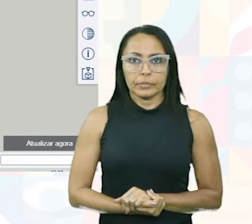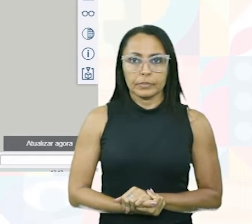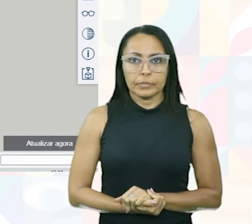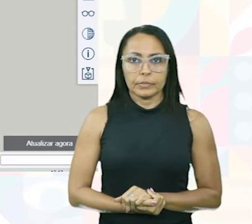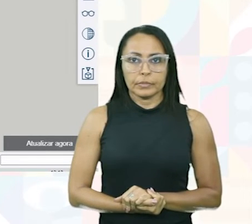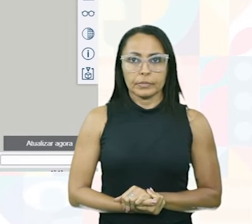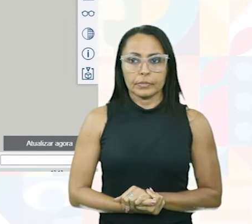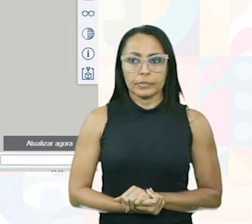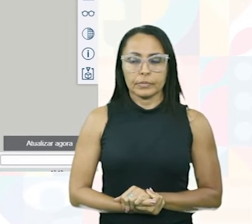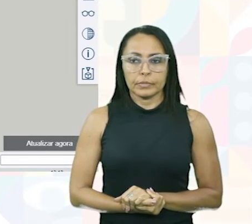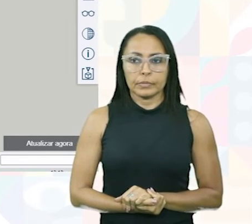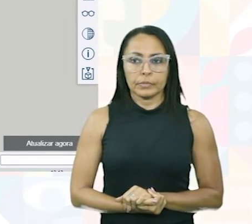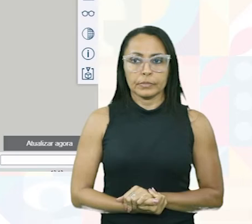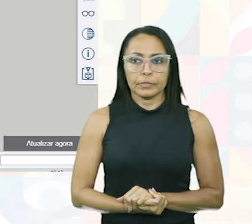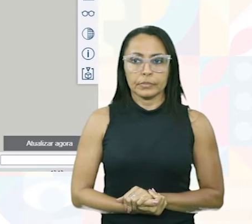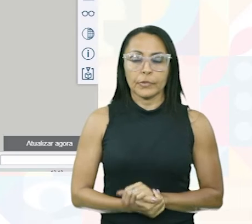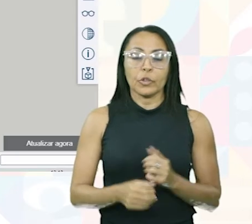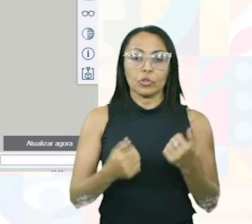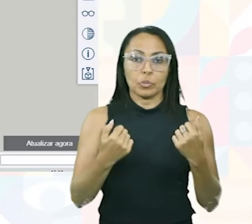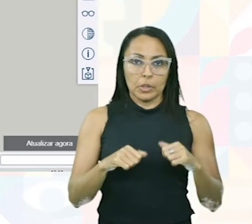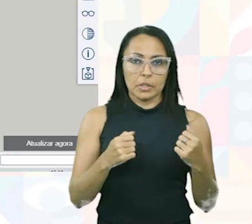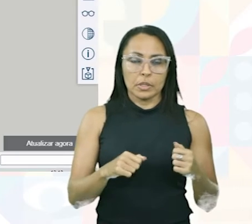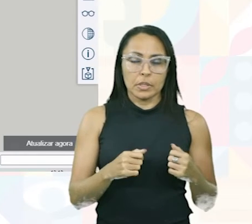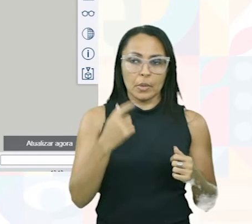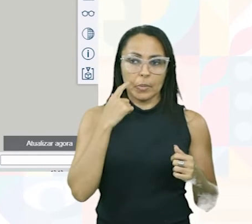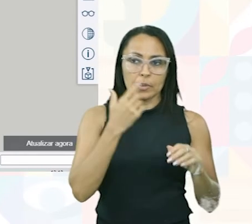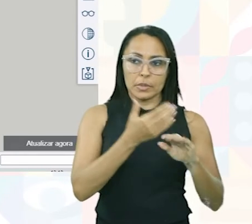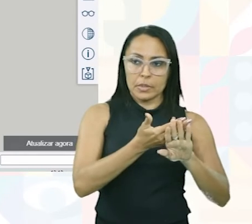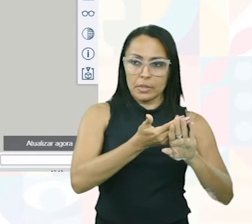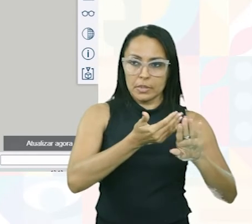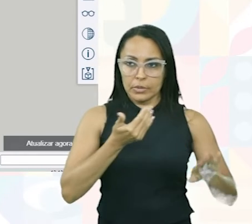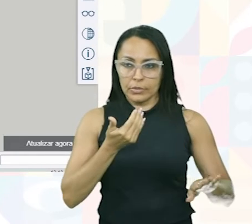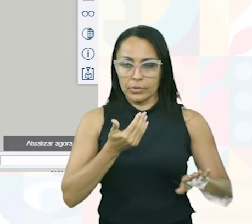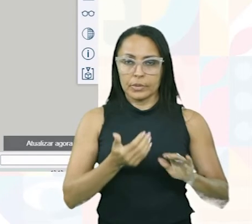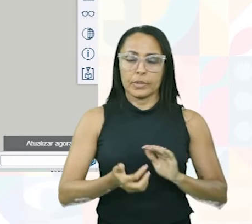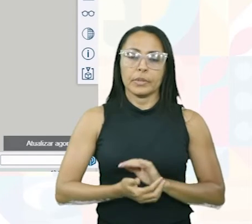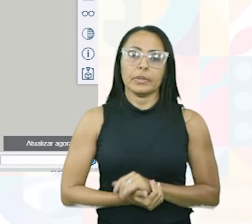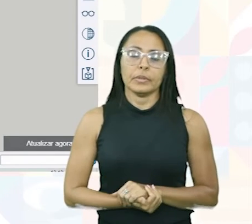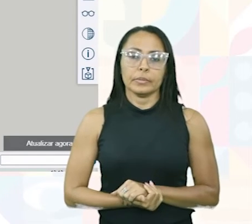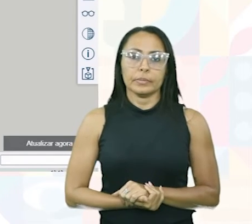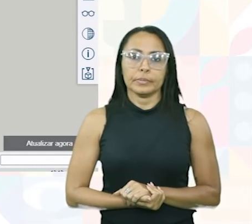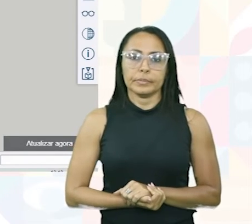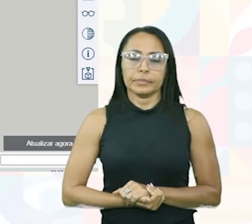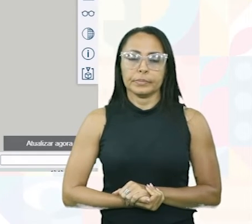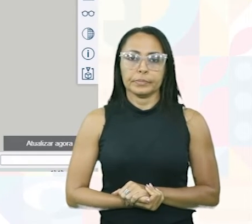Nós precisamos desassociar. Então, vamos aqui, ó, desassociar.